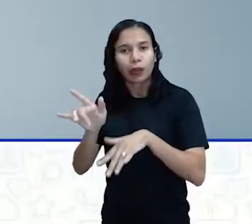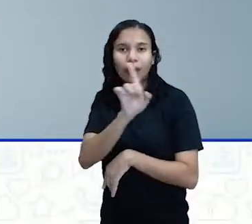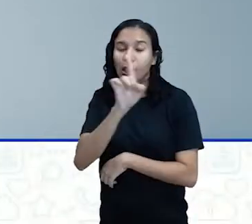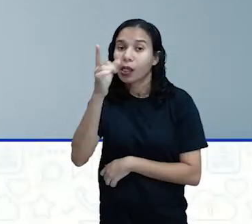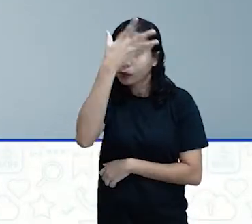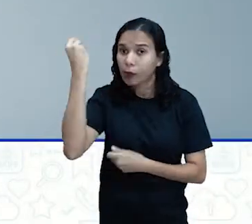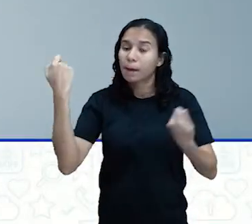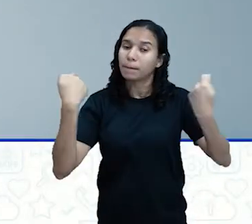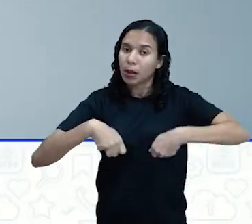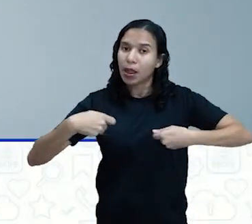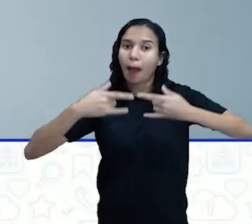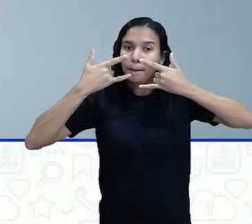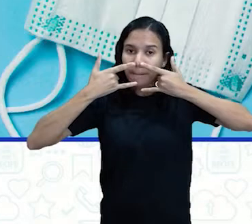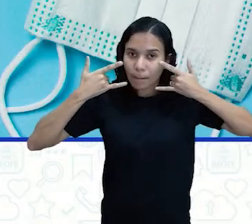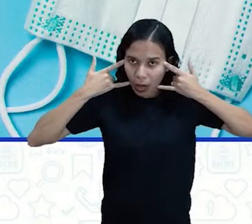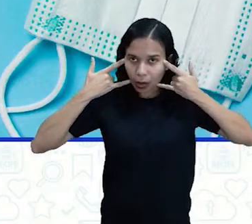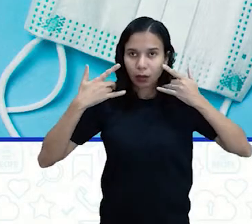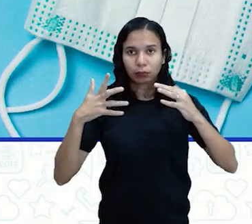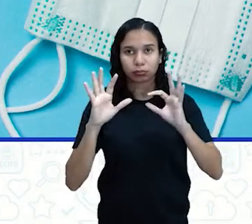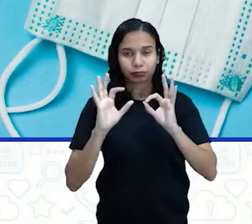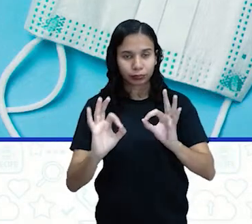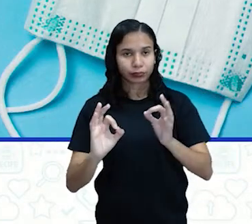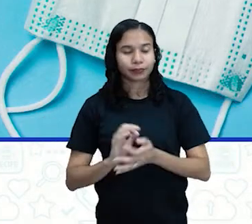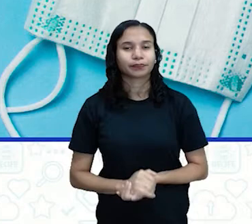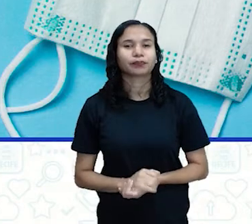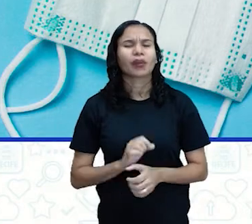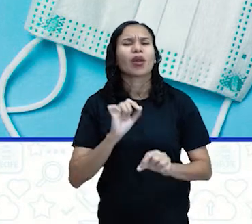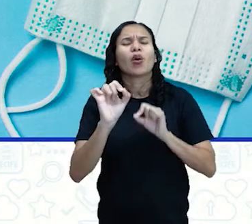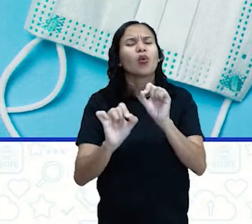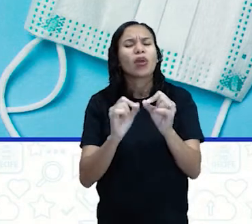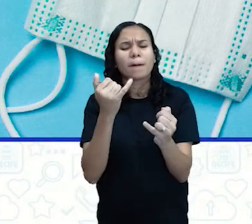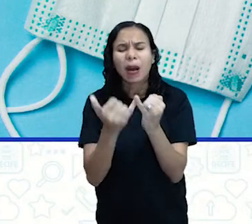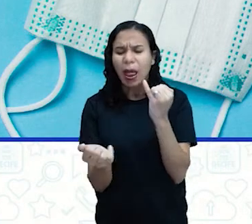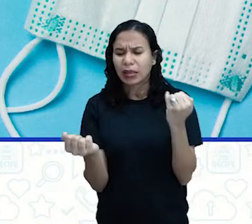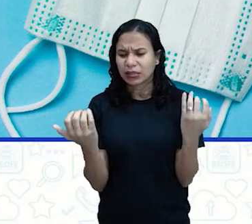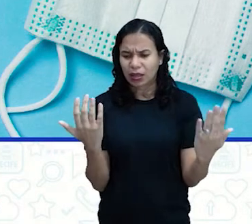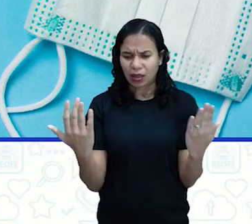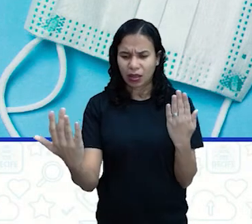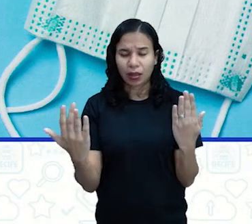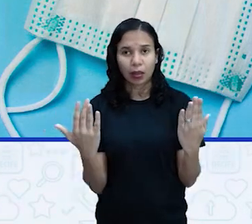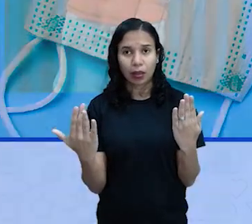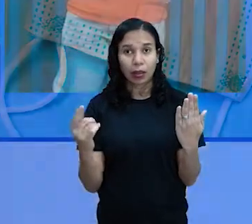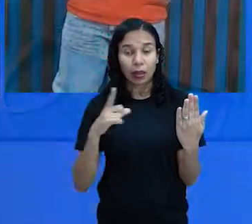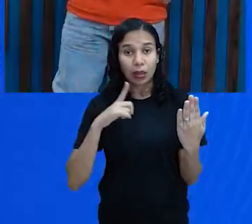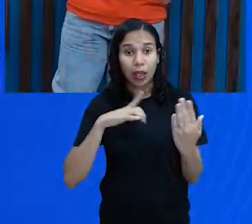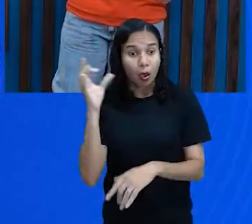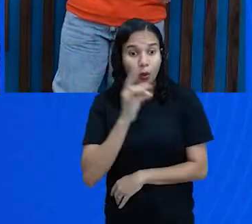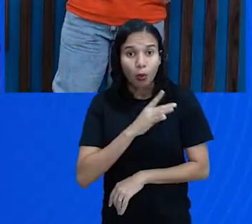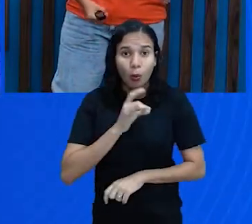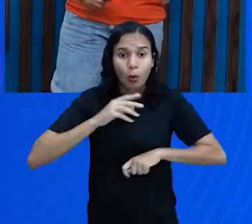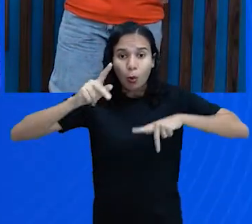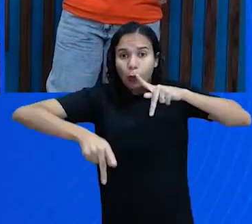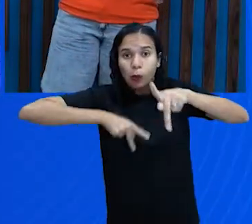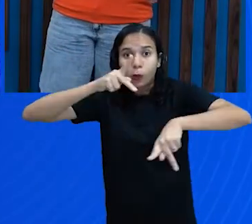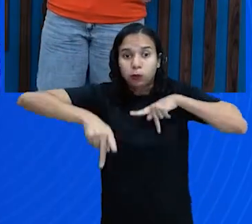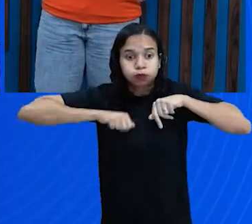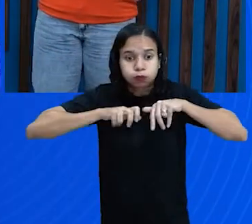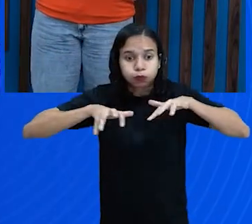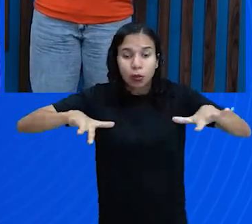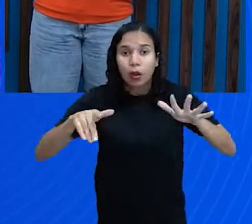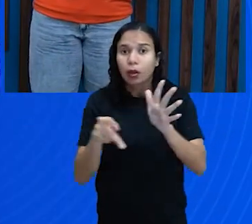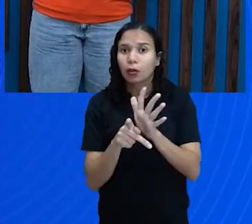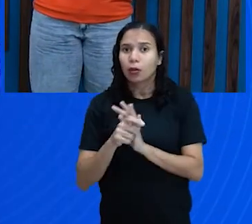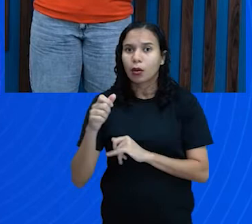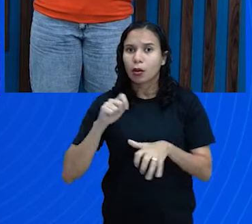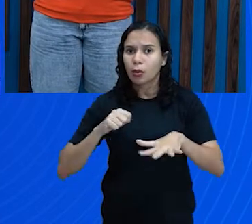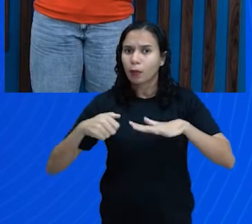da máscara, certo? Então, ó, quais semelhanças? Ó? Houve o quê? Um pânico instaurado por notícias